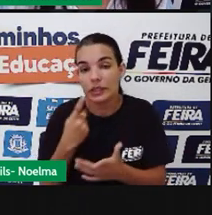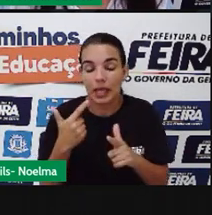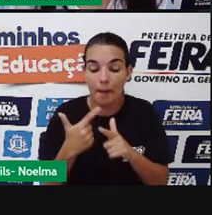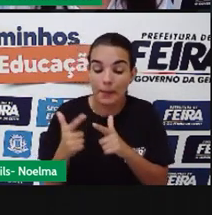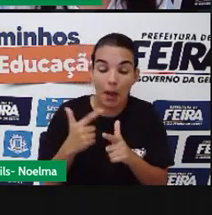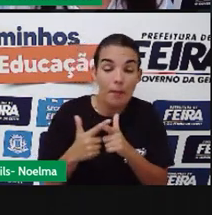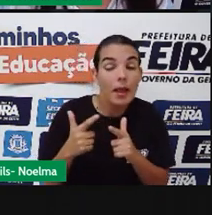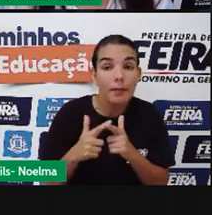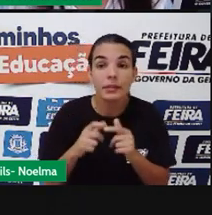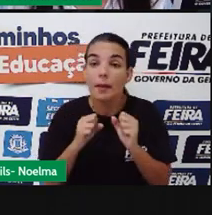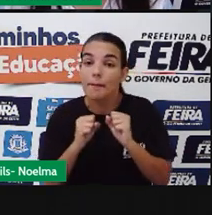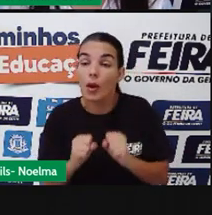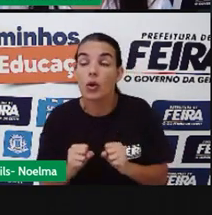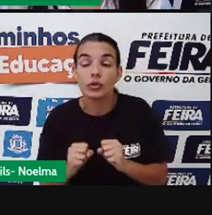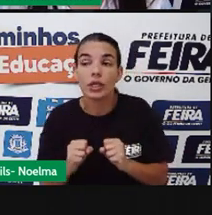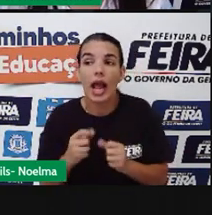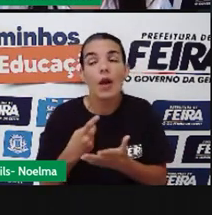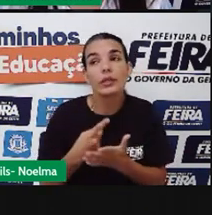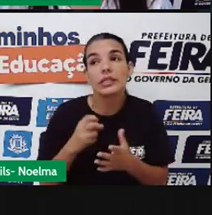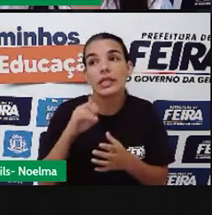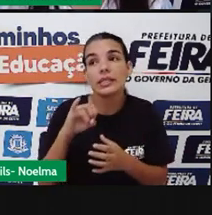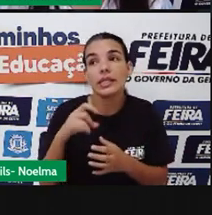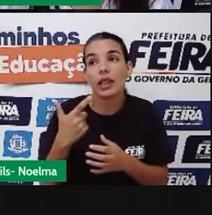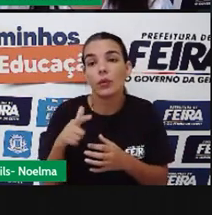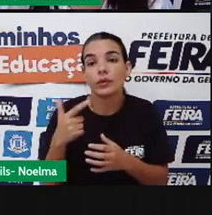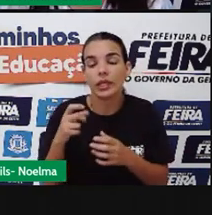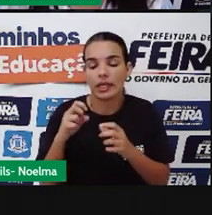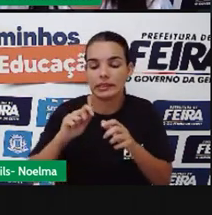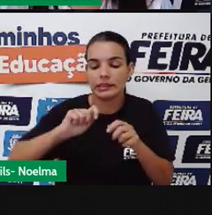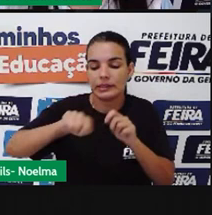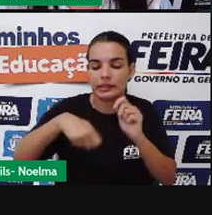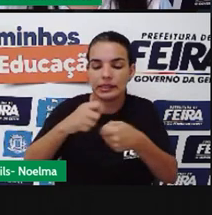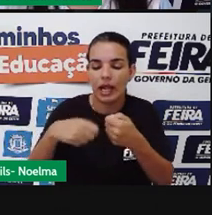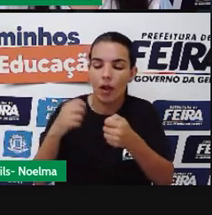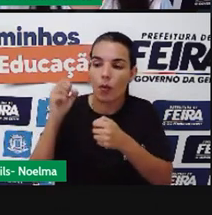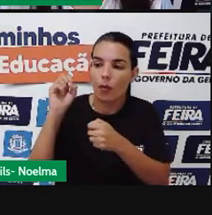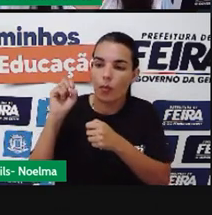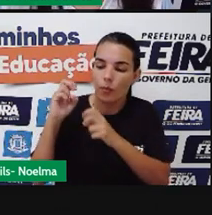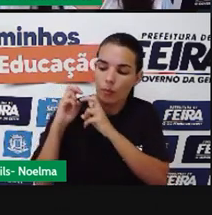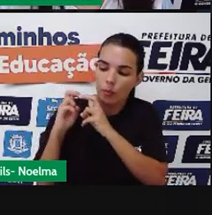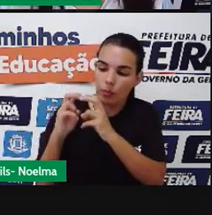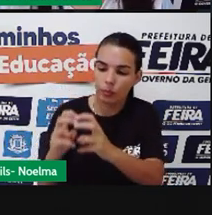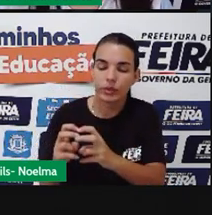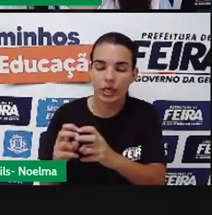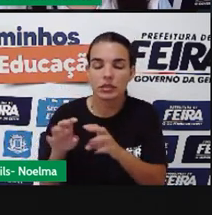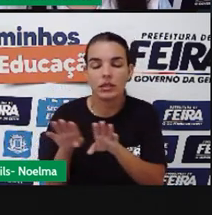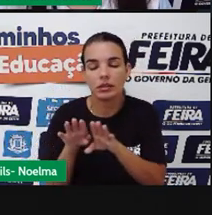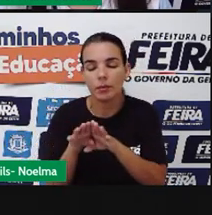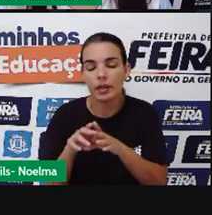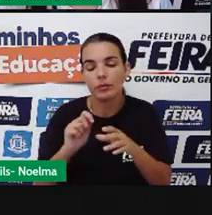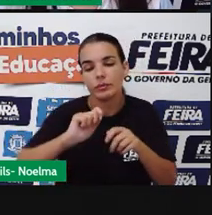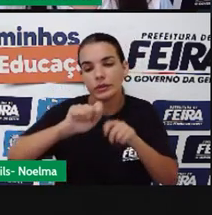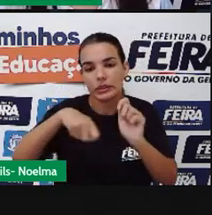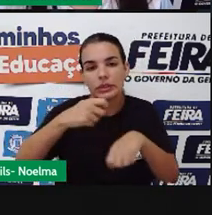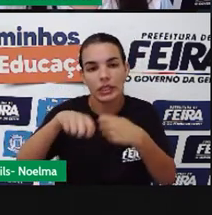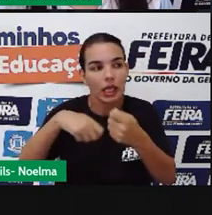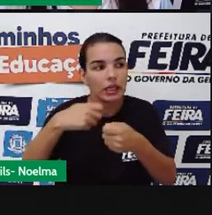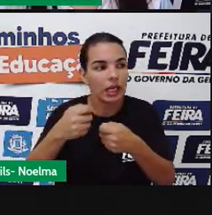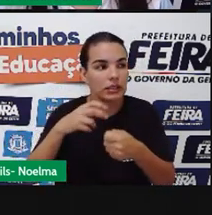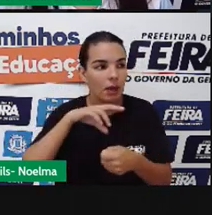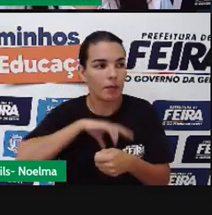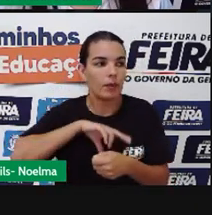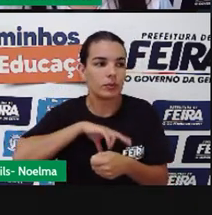sinais de pontuação quanto de sinais de trânsito, pode trazer aí para a gente. Os sinais de pontuação